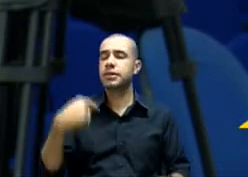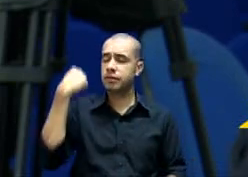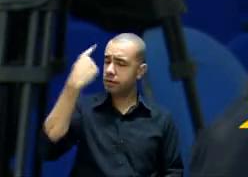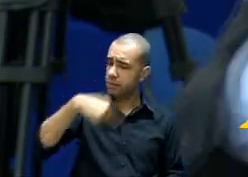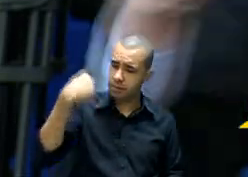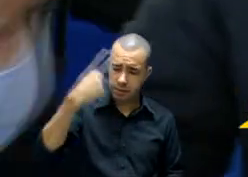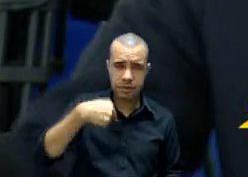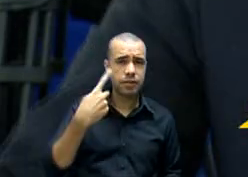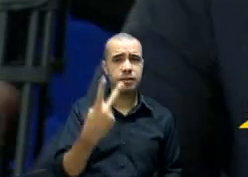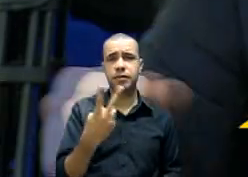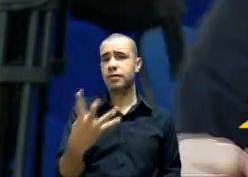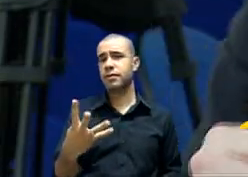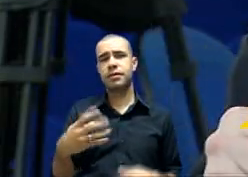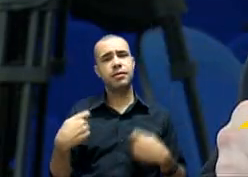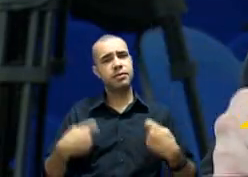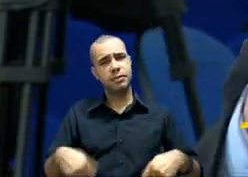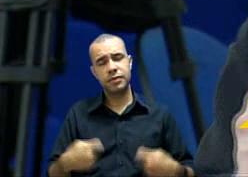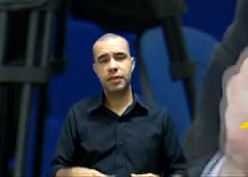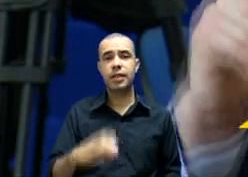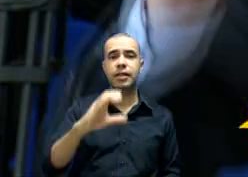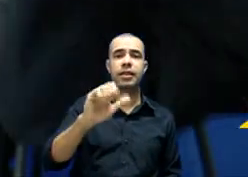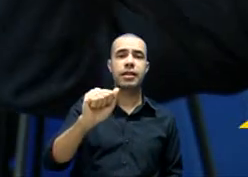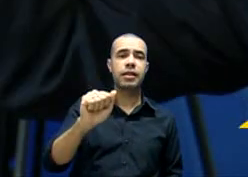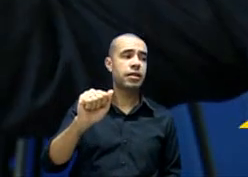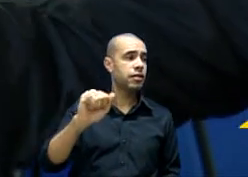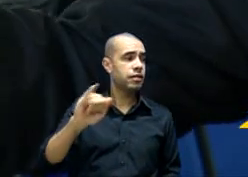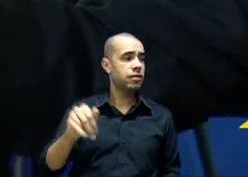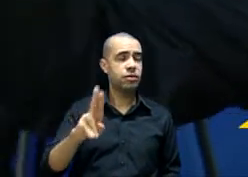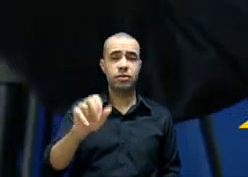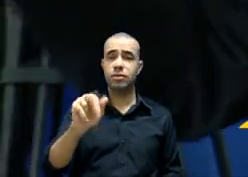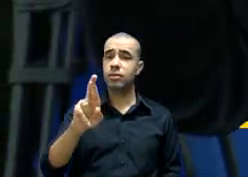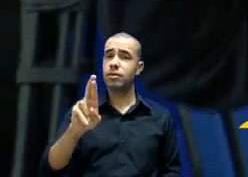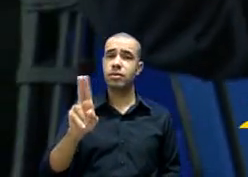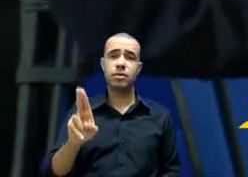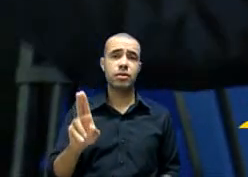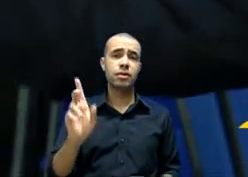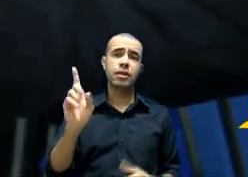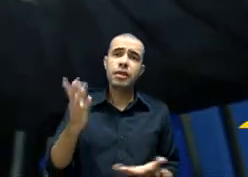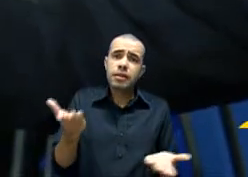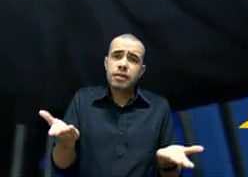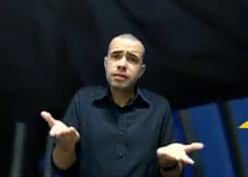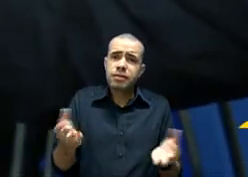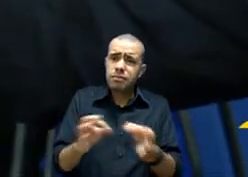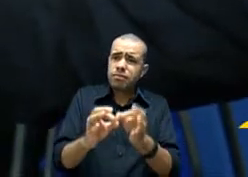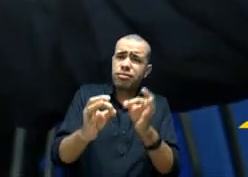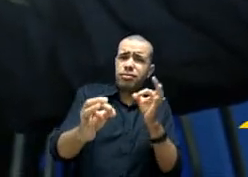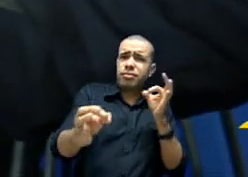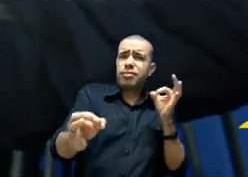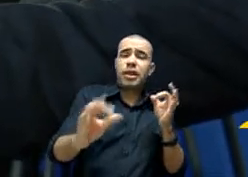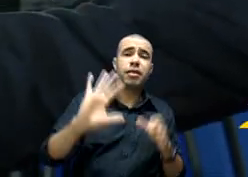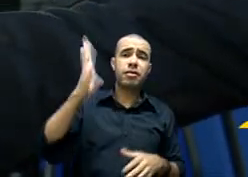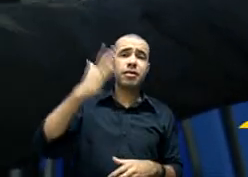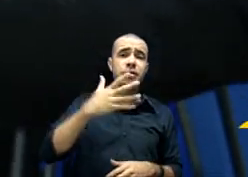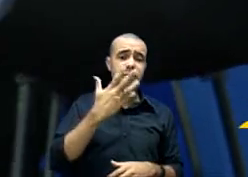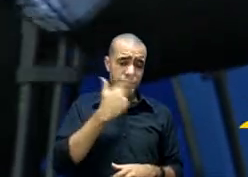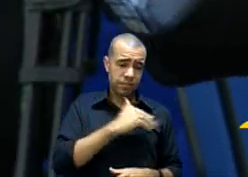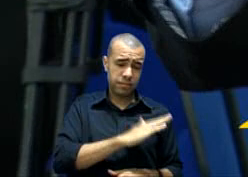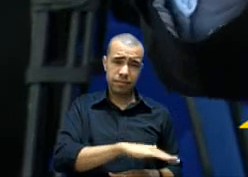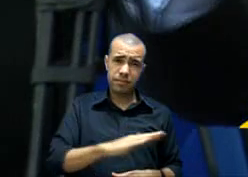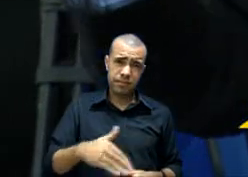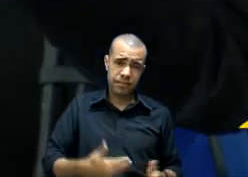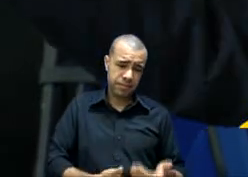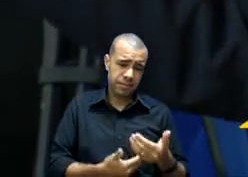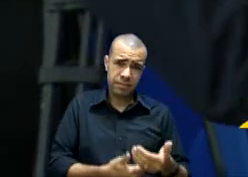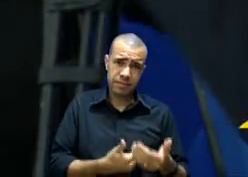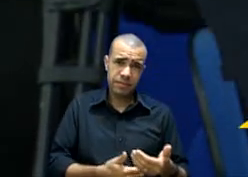virar. No Cajuru, por quê? São lugares distantes, porque se uma criança fica doente 2 horas da manhã, como que vão